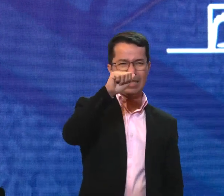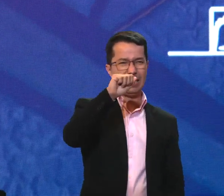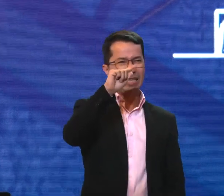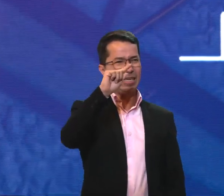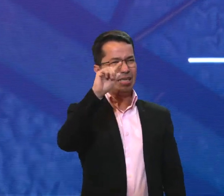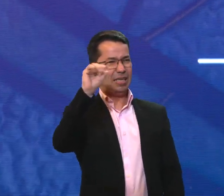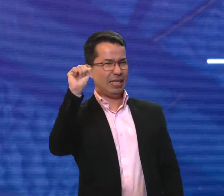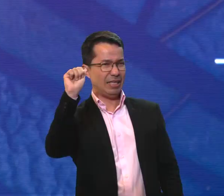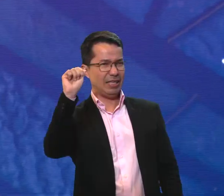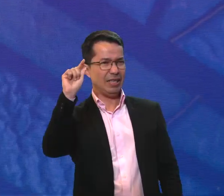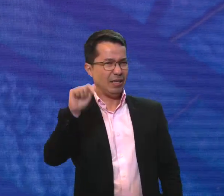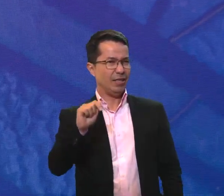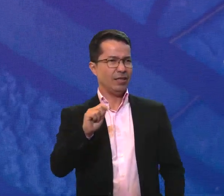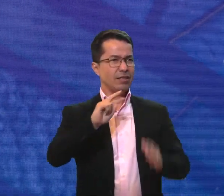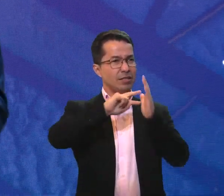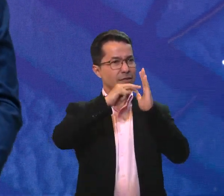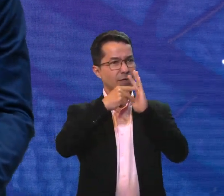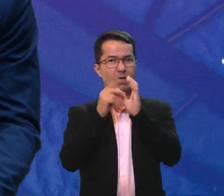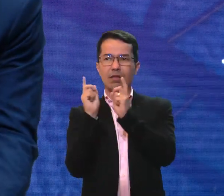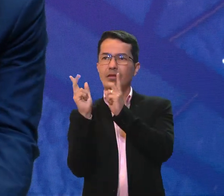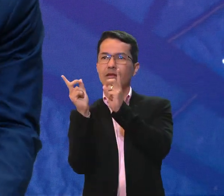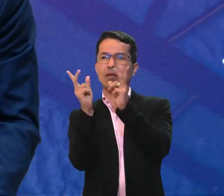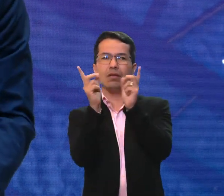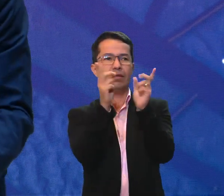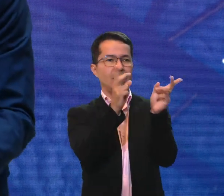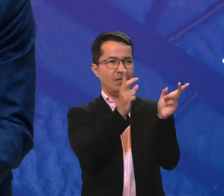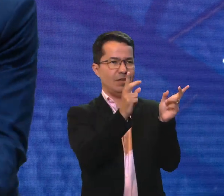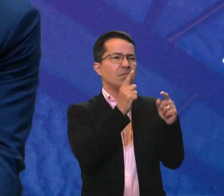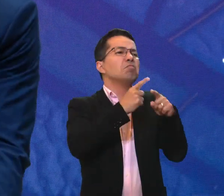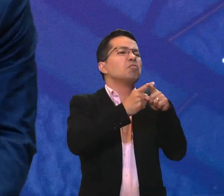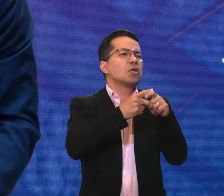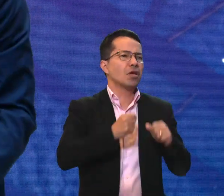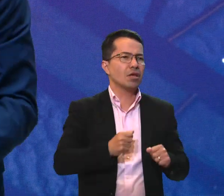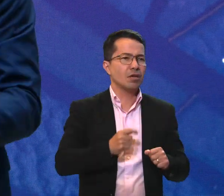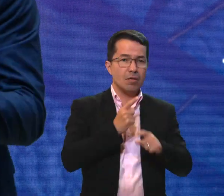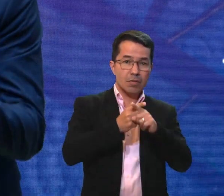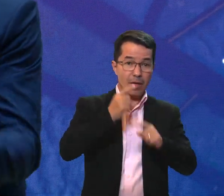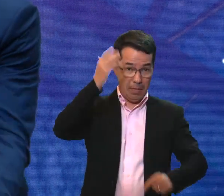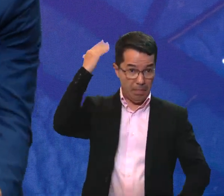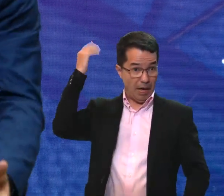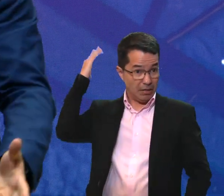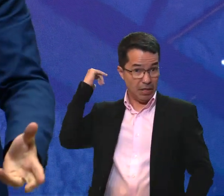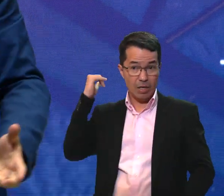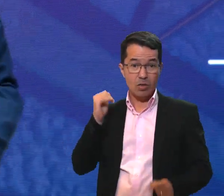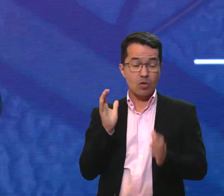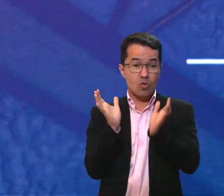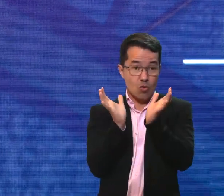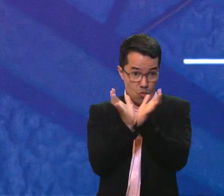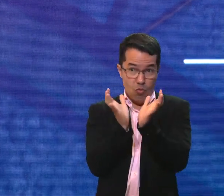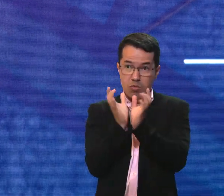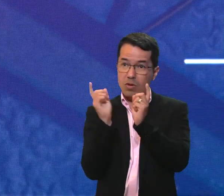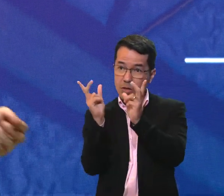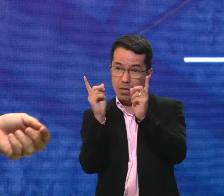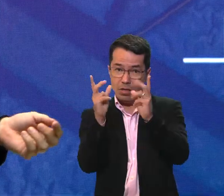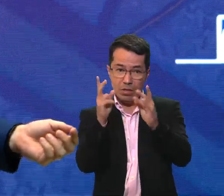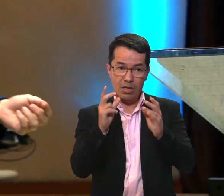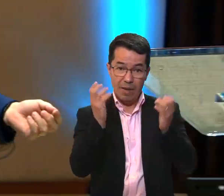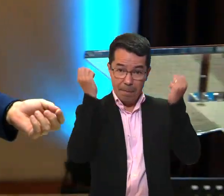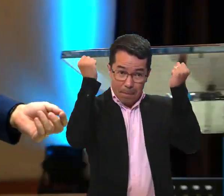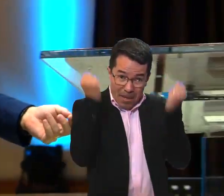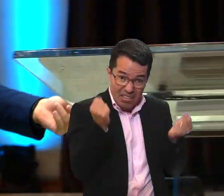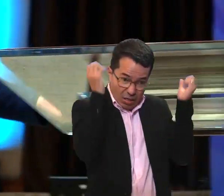costas. E aí surgiu o nome: se dobrar, se humilhar, se prostrar.